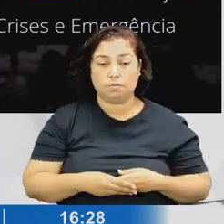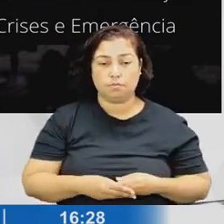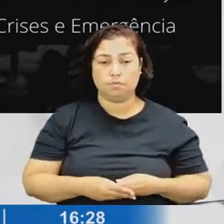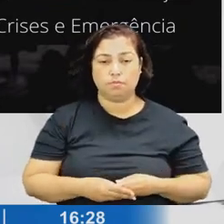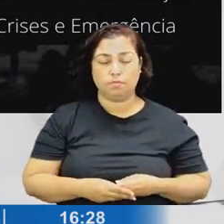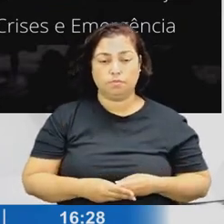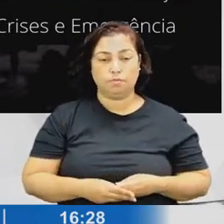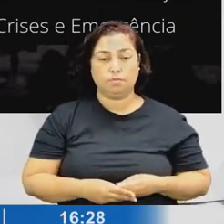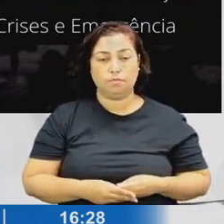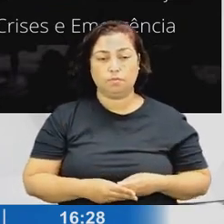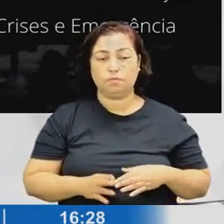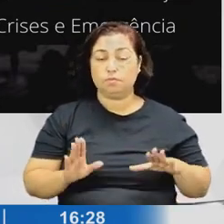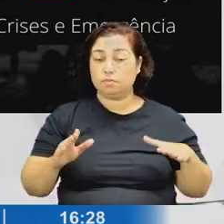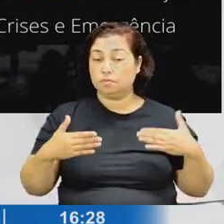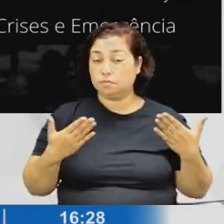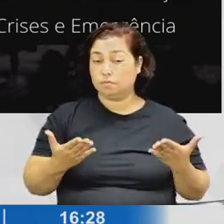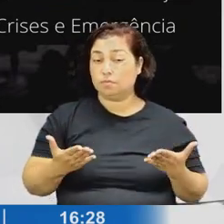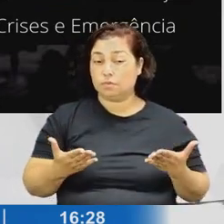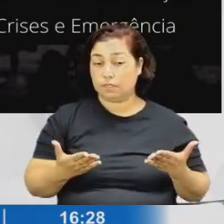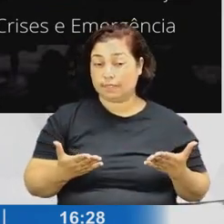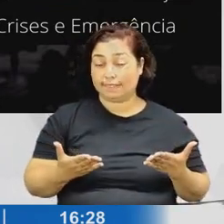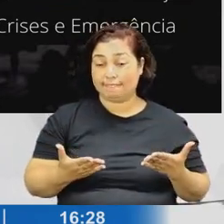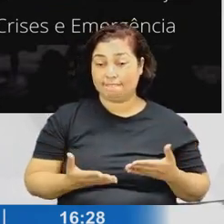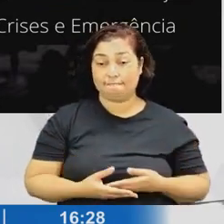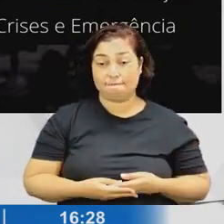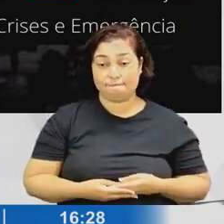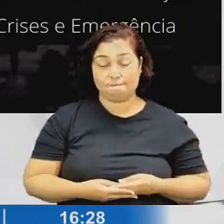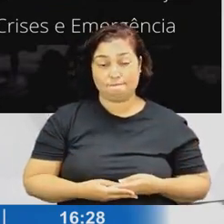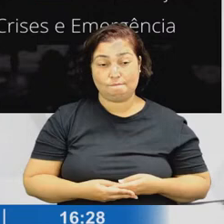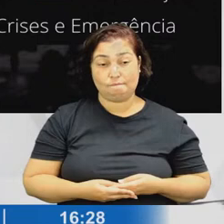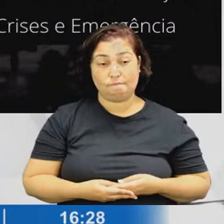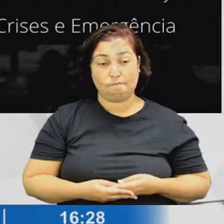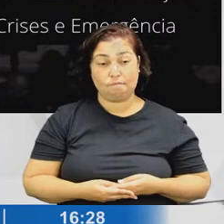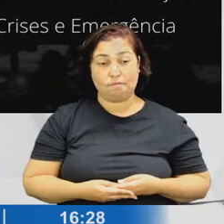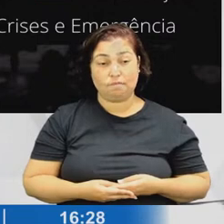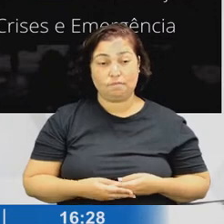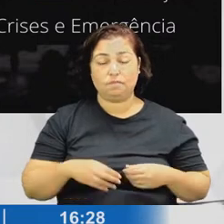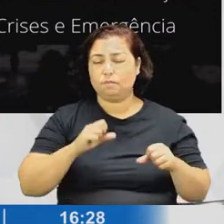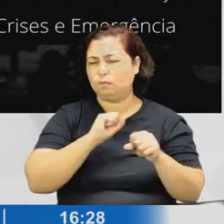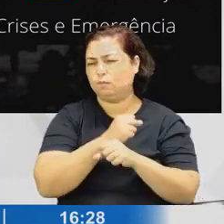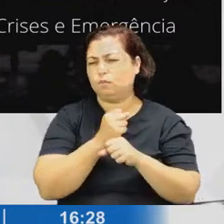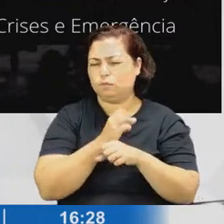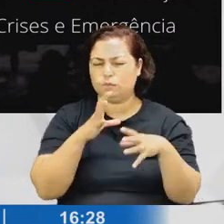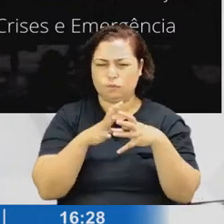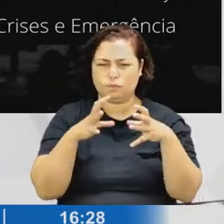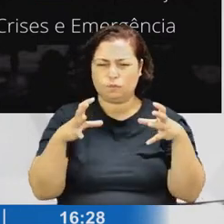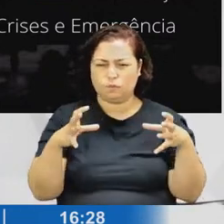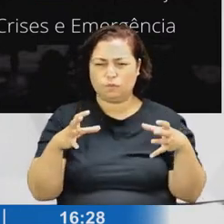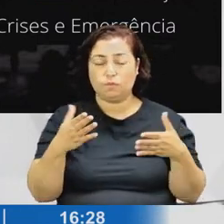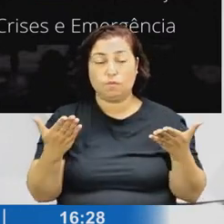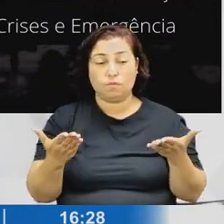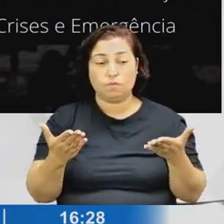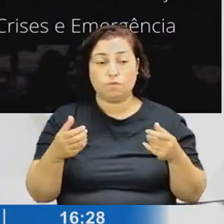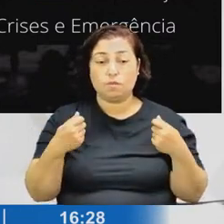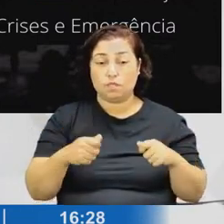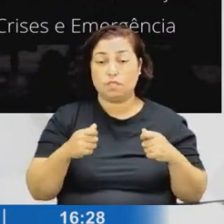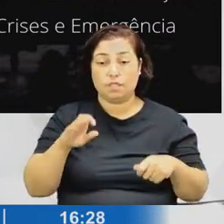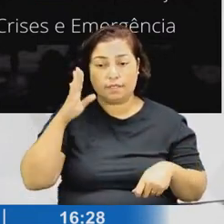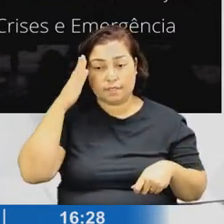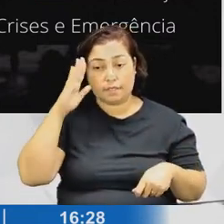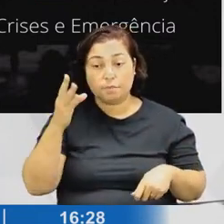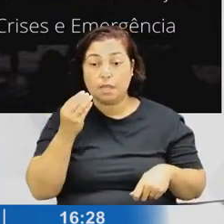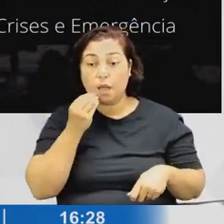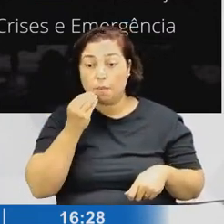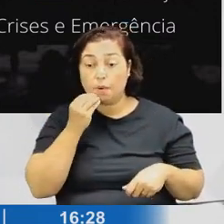é esse negócio de uma obra gigantesca que vai acabar depois das eleições gente eu só sabia aproveitar